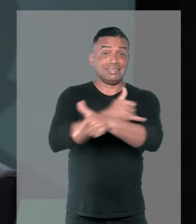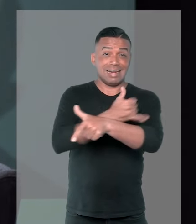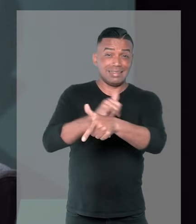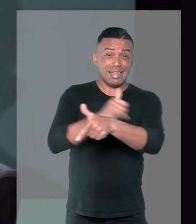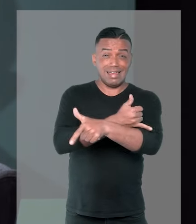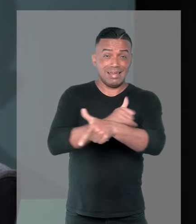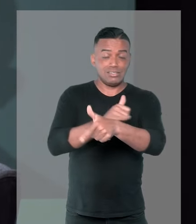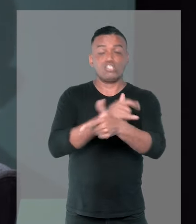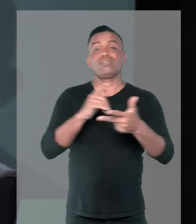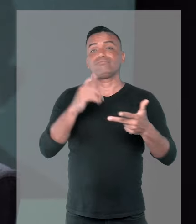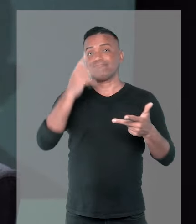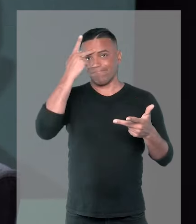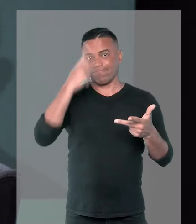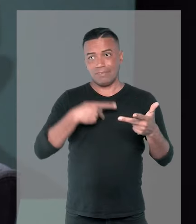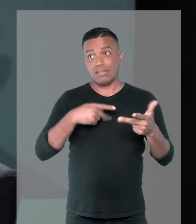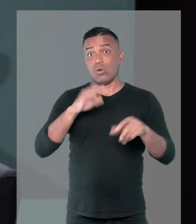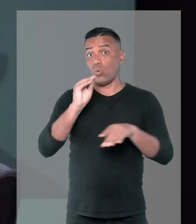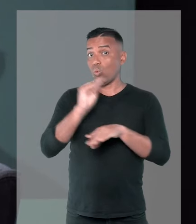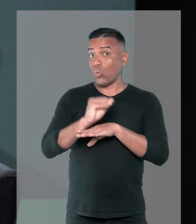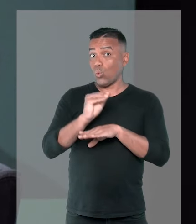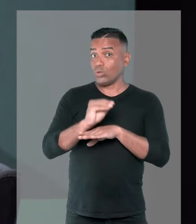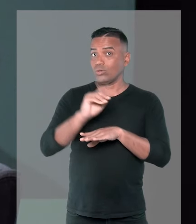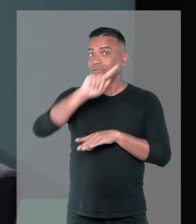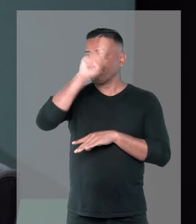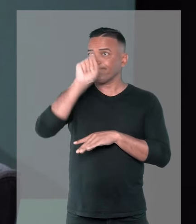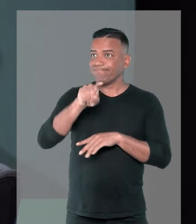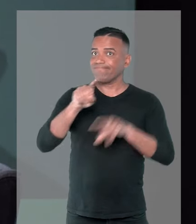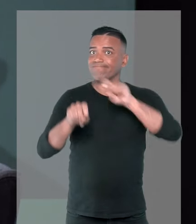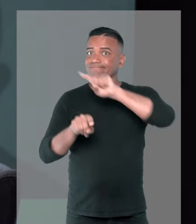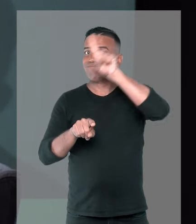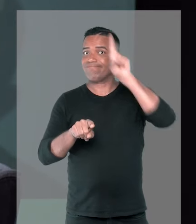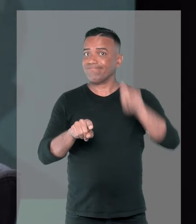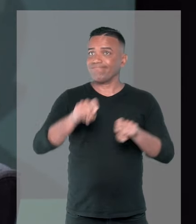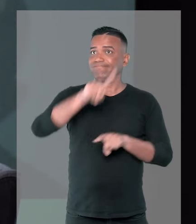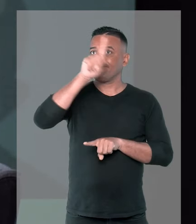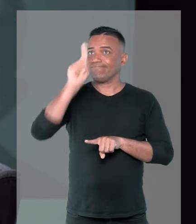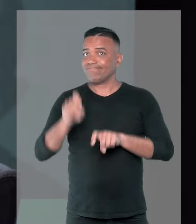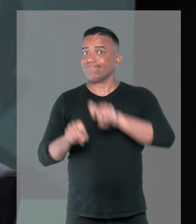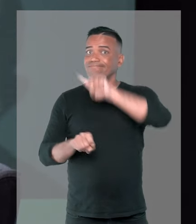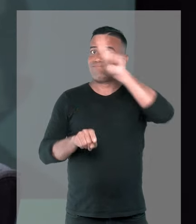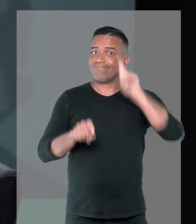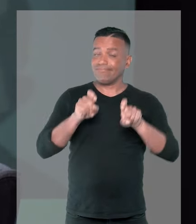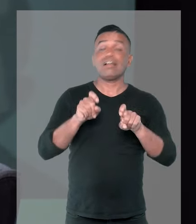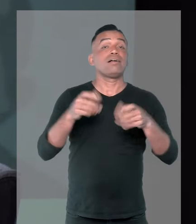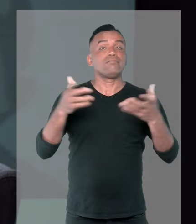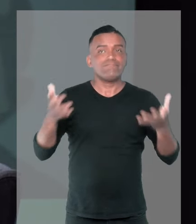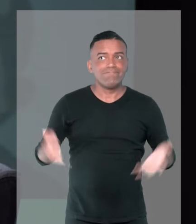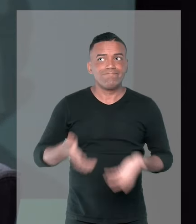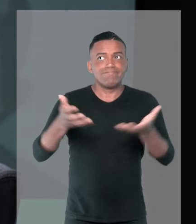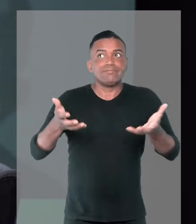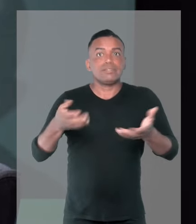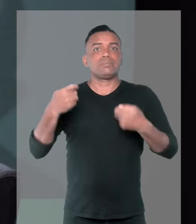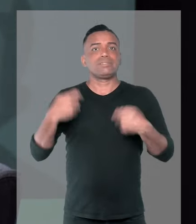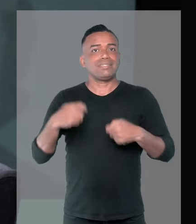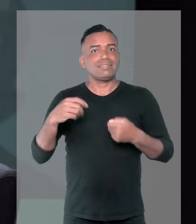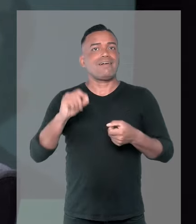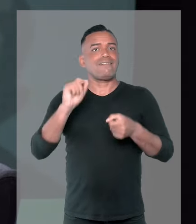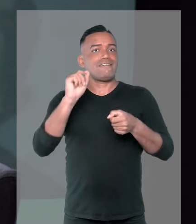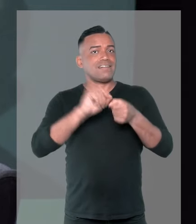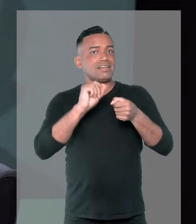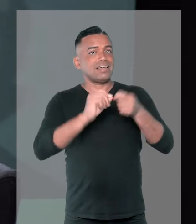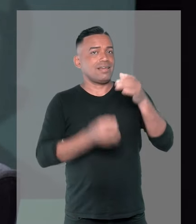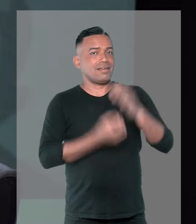e né onde você cuida das hipóteses e das aspirações que se deve ter Quando você vai desenhar um produto